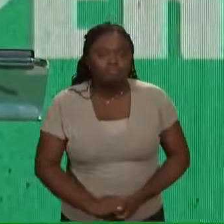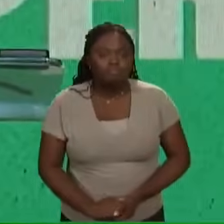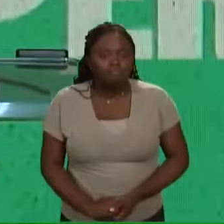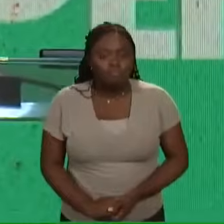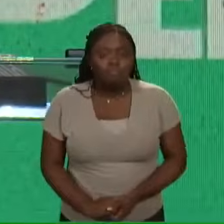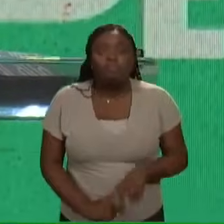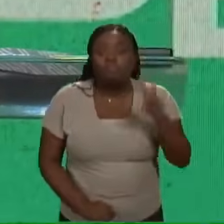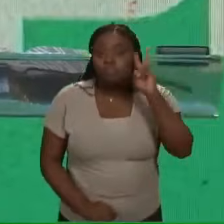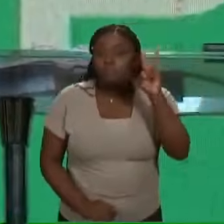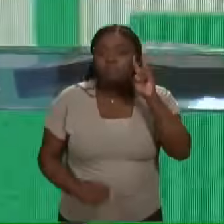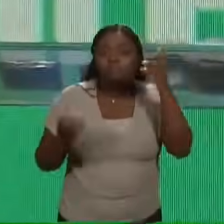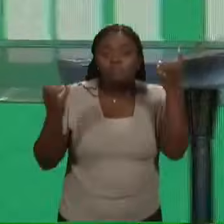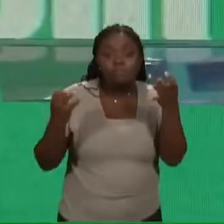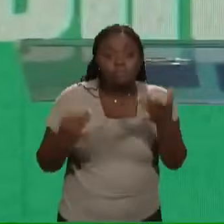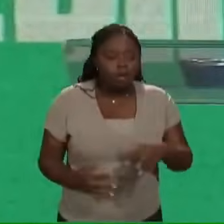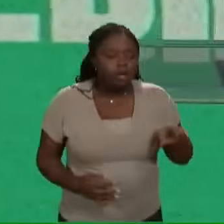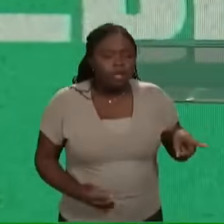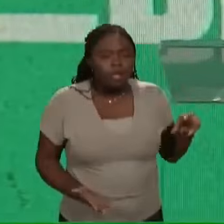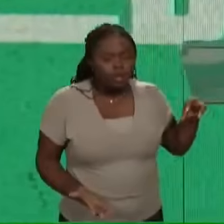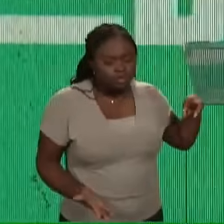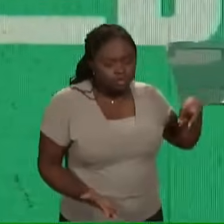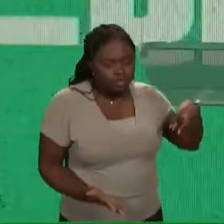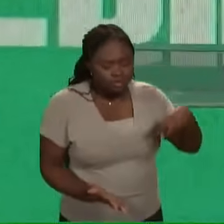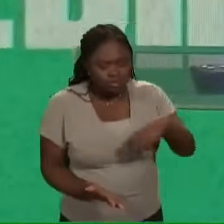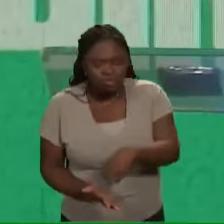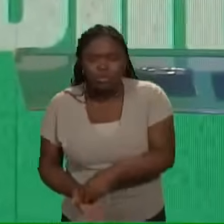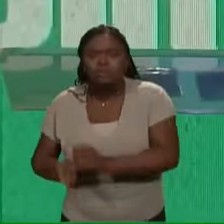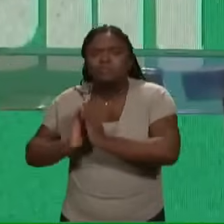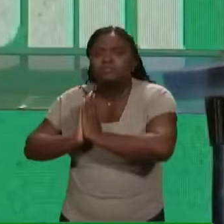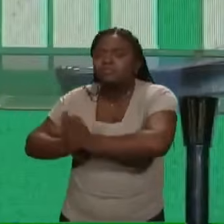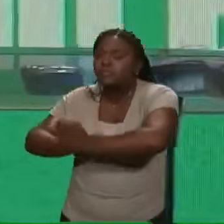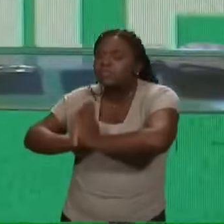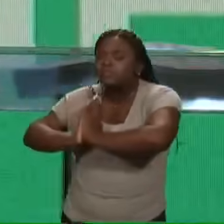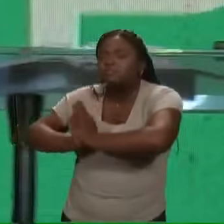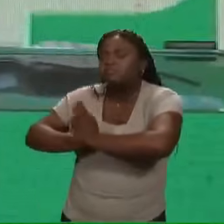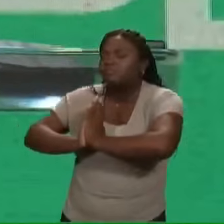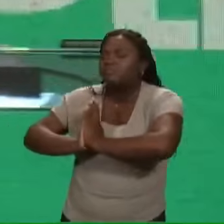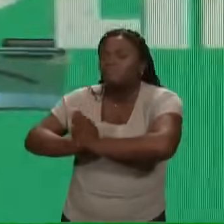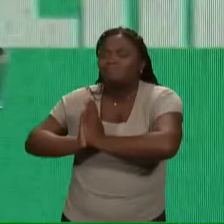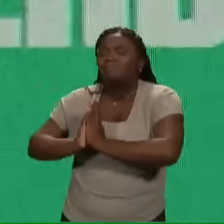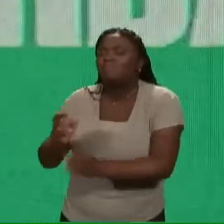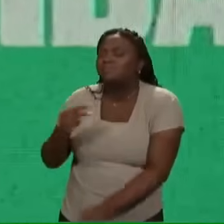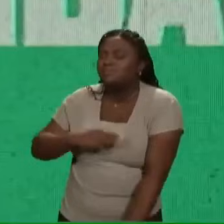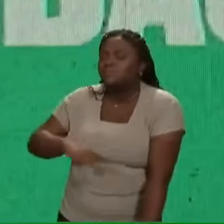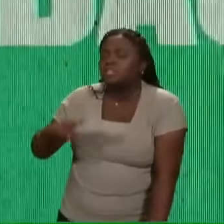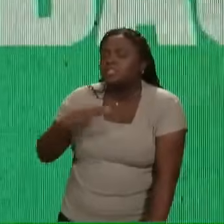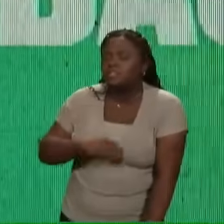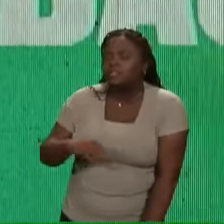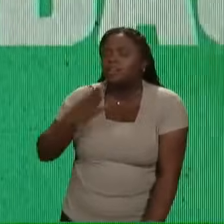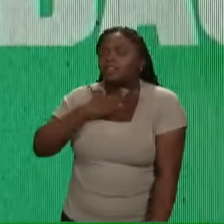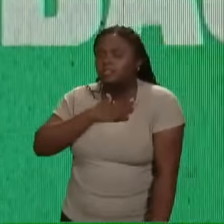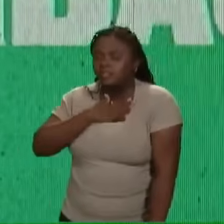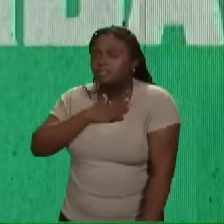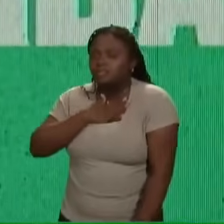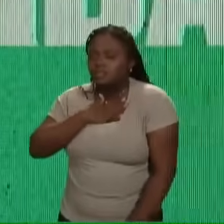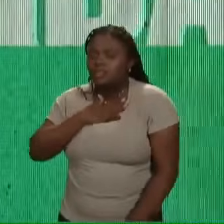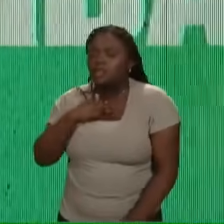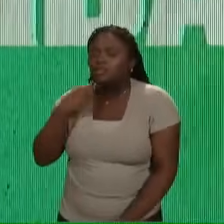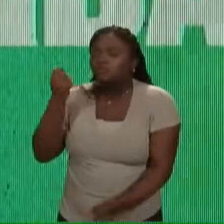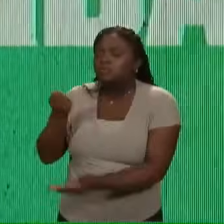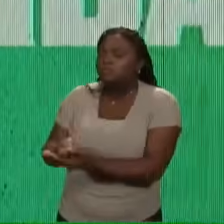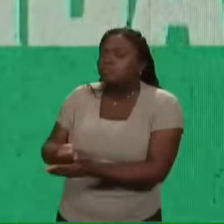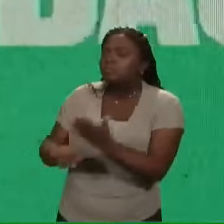Diz a história que o homem caiu de joelhos, implorou e falou: por favor, tem misericórdia de mim, tudo eu te